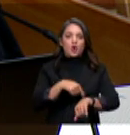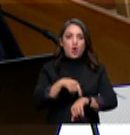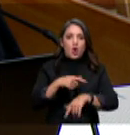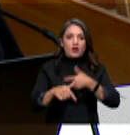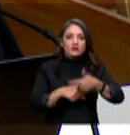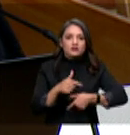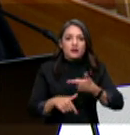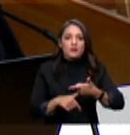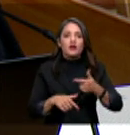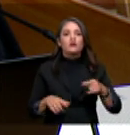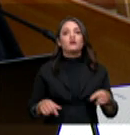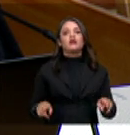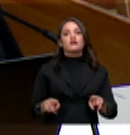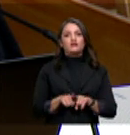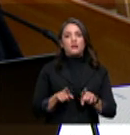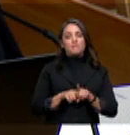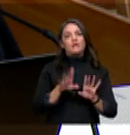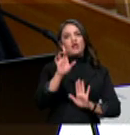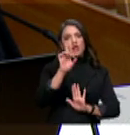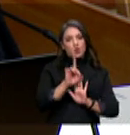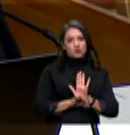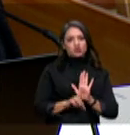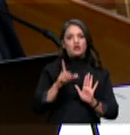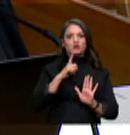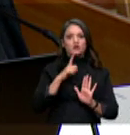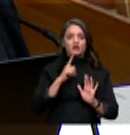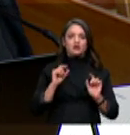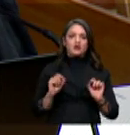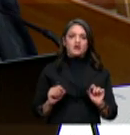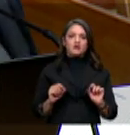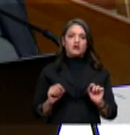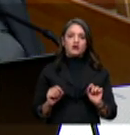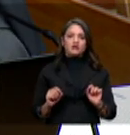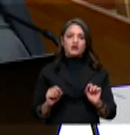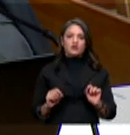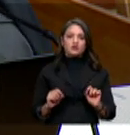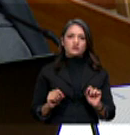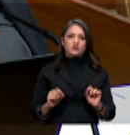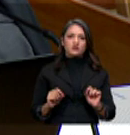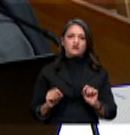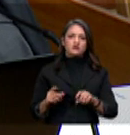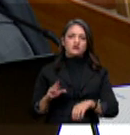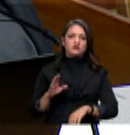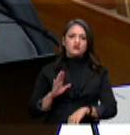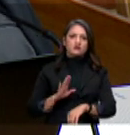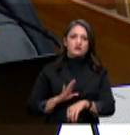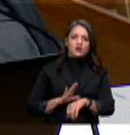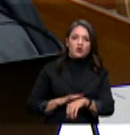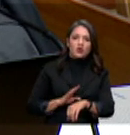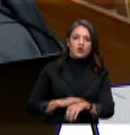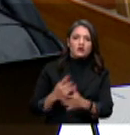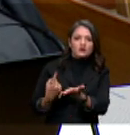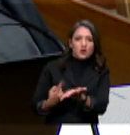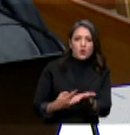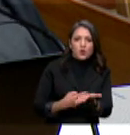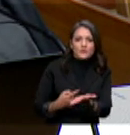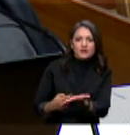da mesma forma, é um direito disponível a questão das horas em itinere. A combinação,